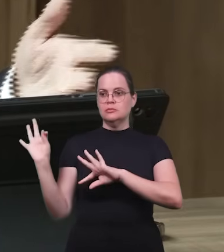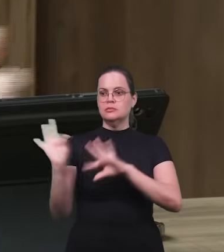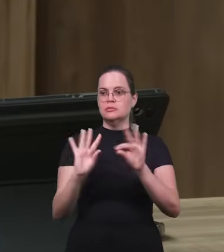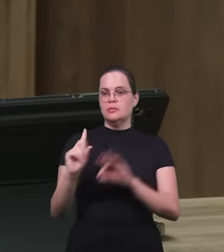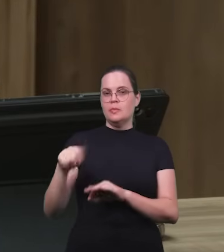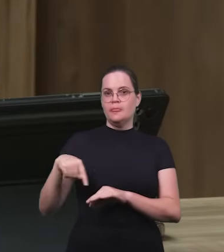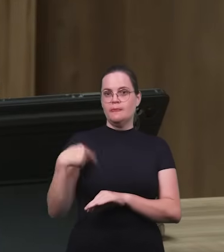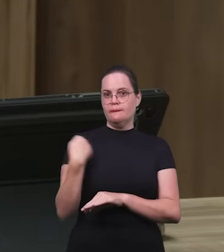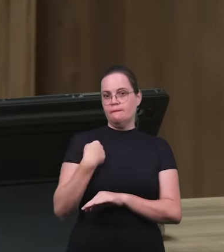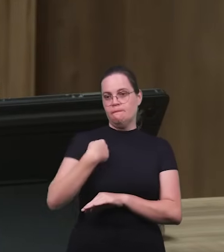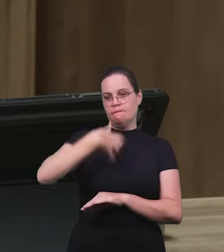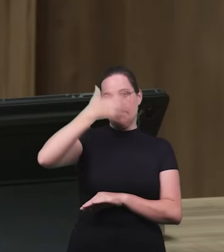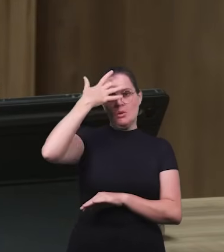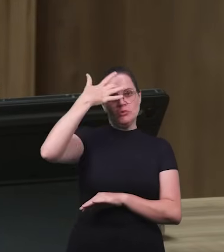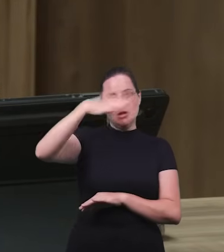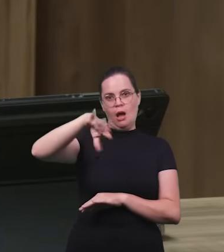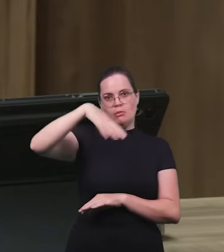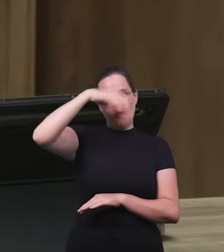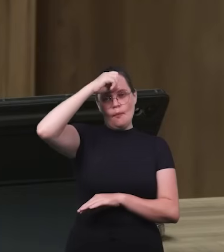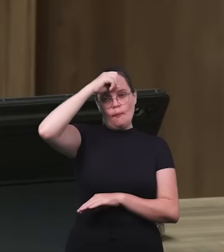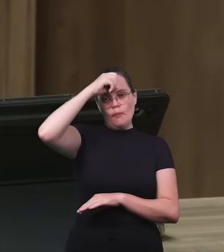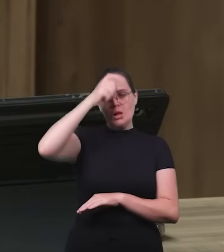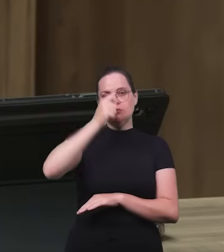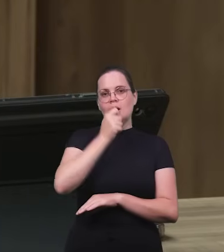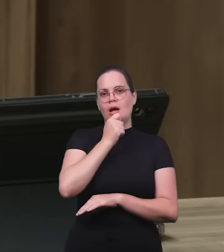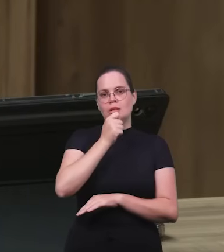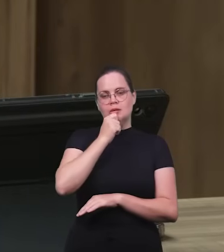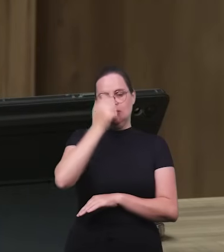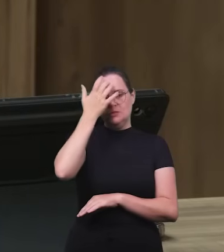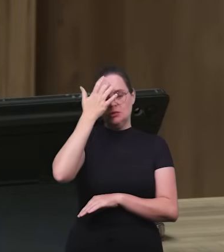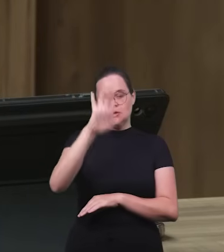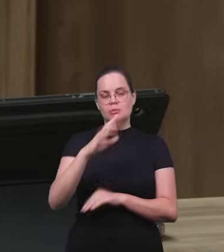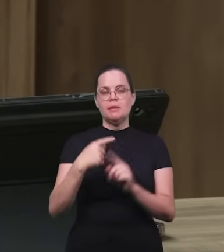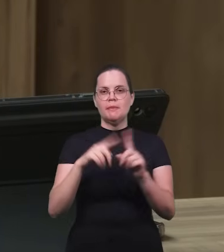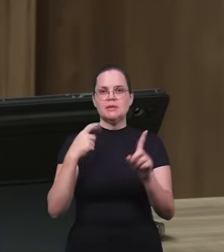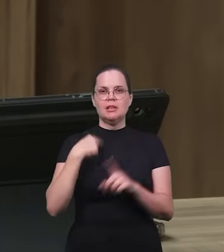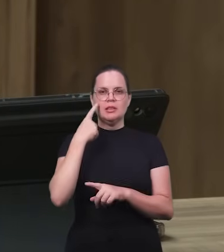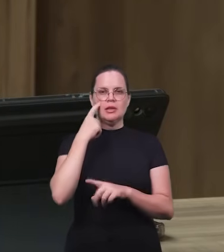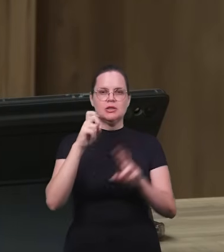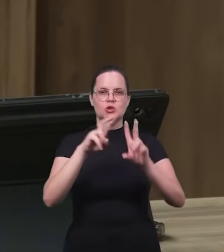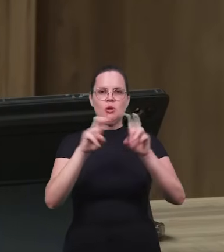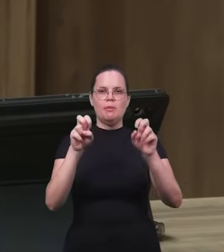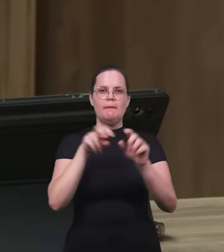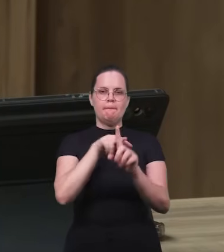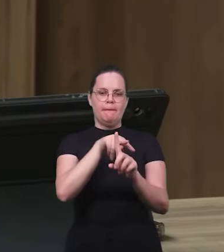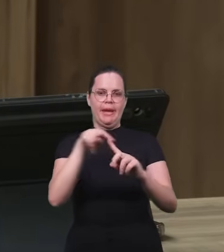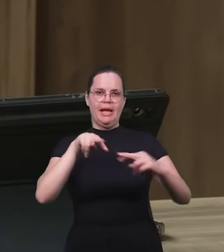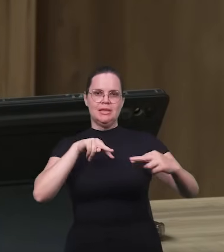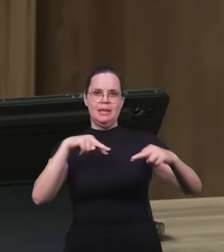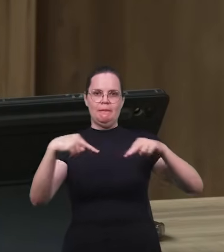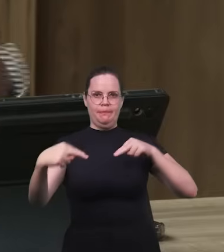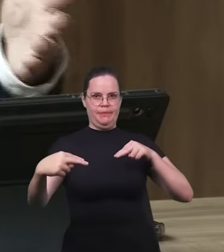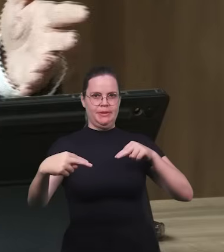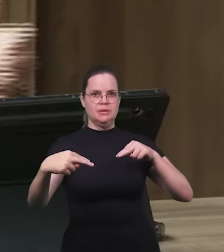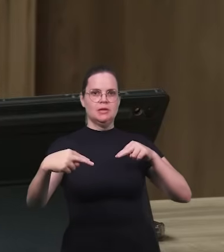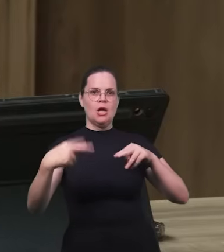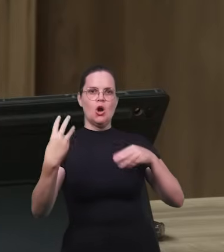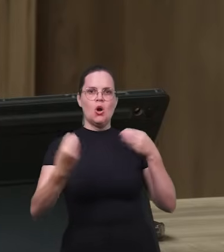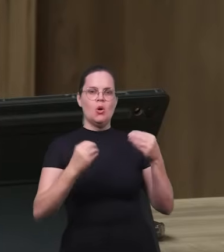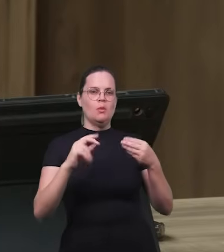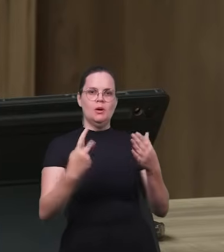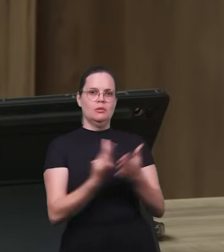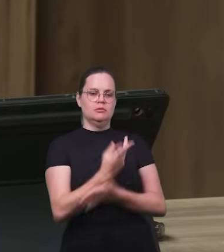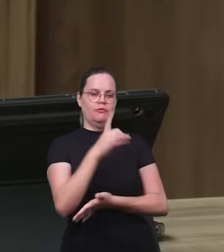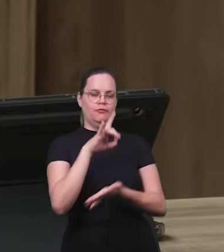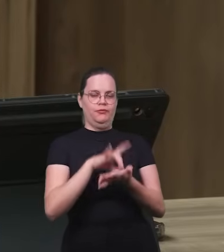nós não tomamos conhecimento. É interessante essa questão da percepção da